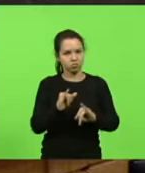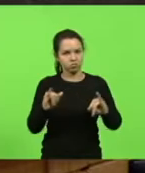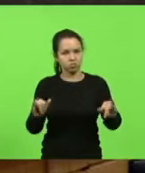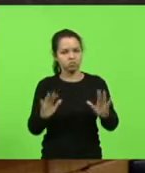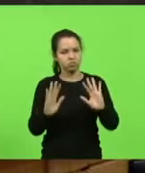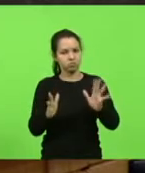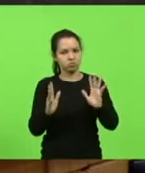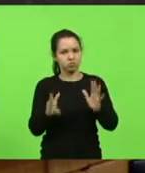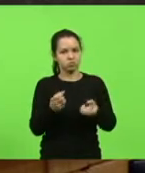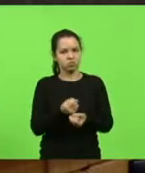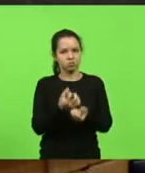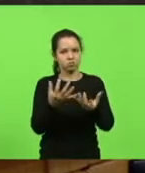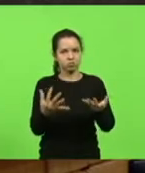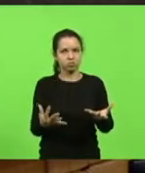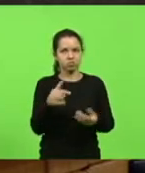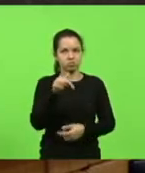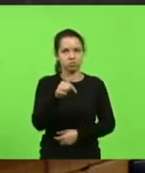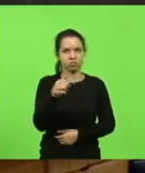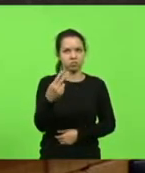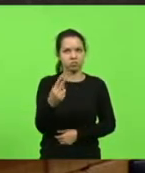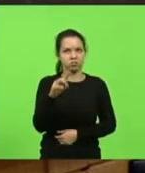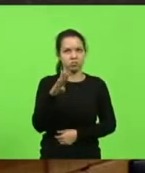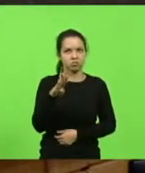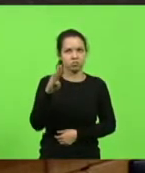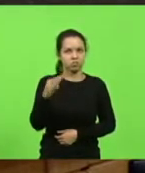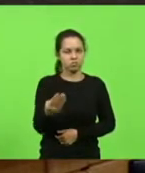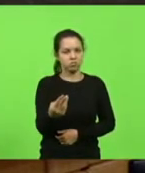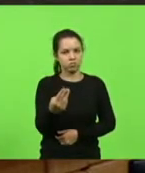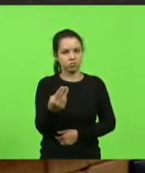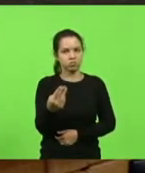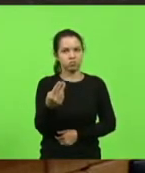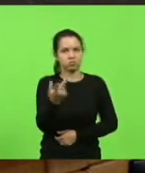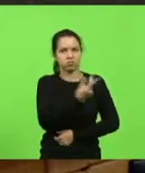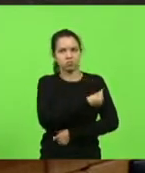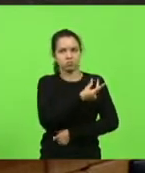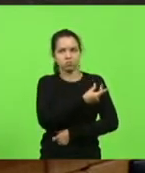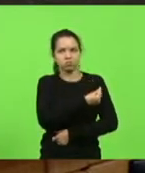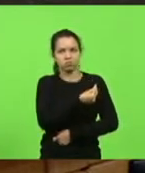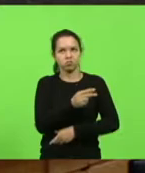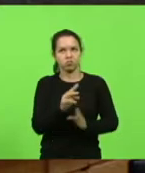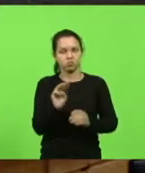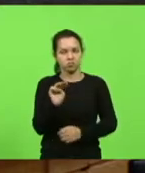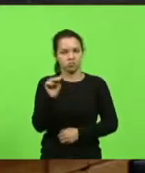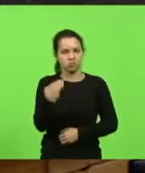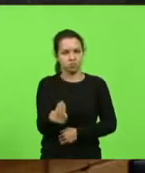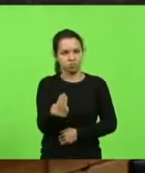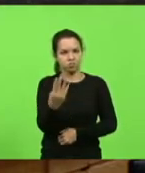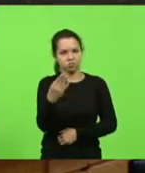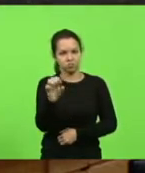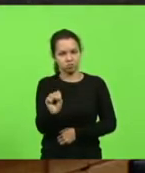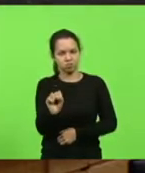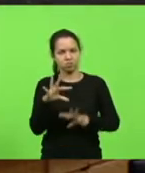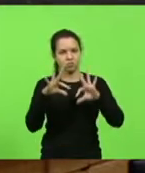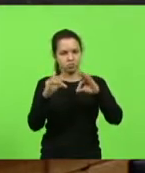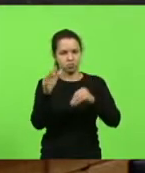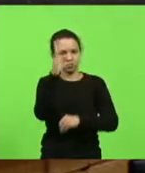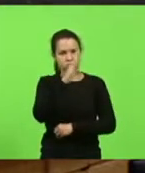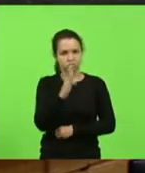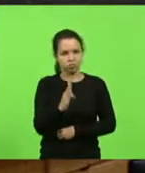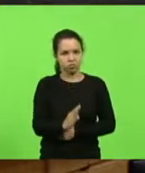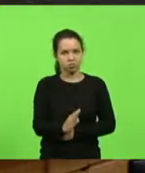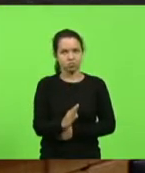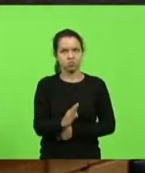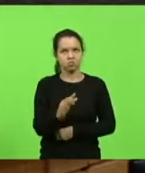distribuídas 76 milhões de doses e aplicadas 48 milhões de doses da vacina em todo o país. Então, apenas